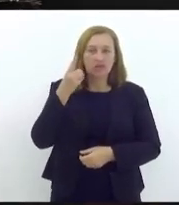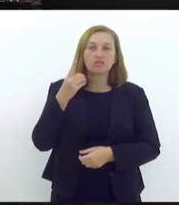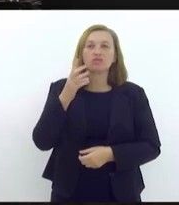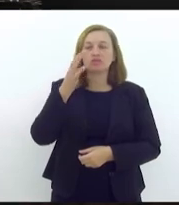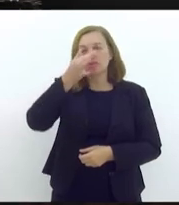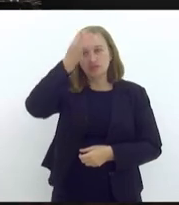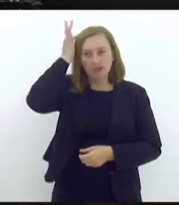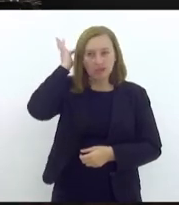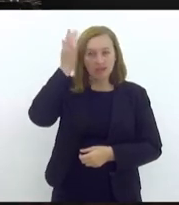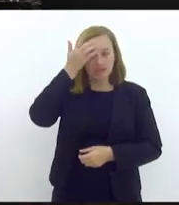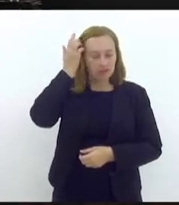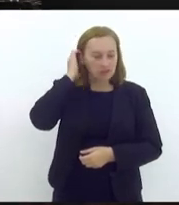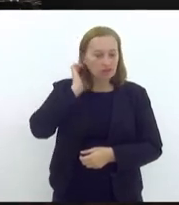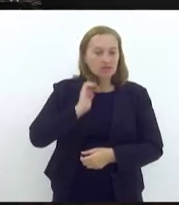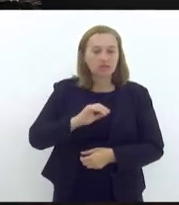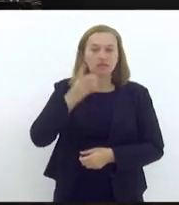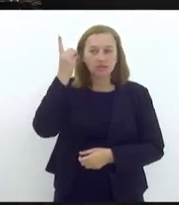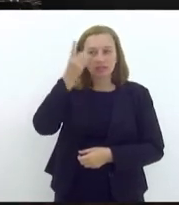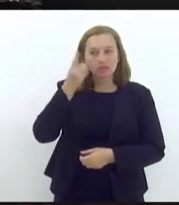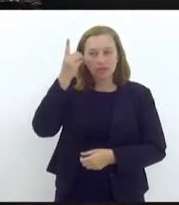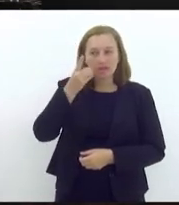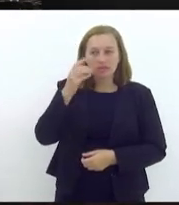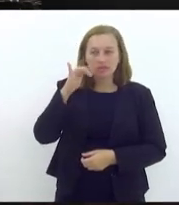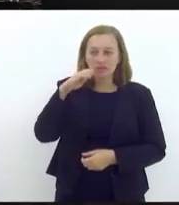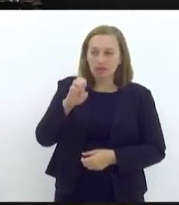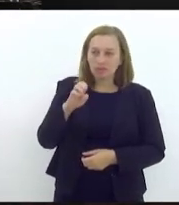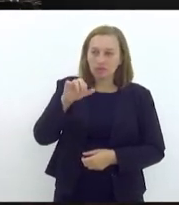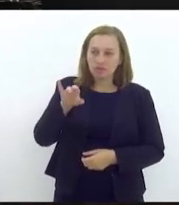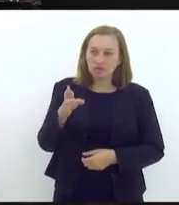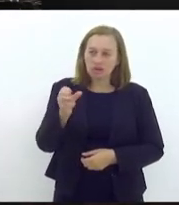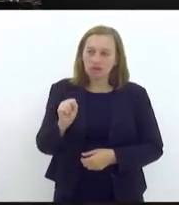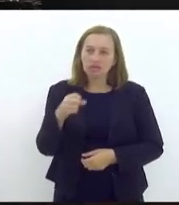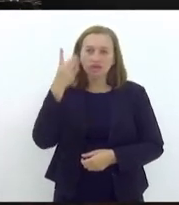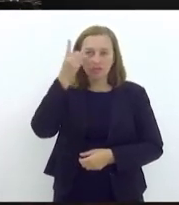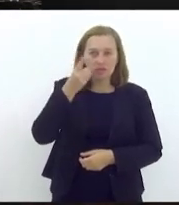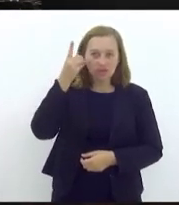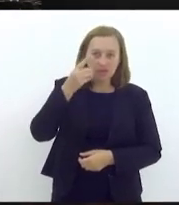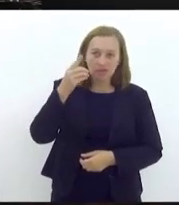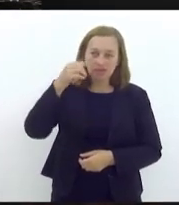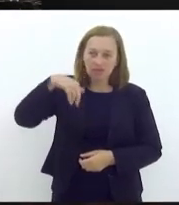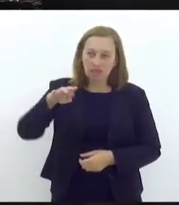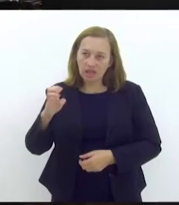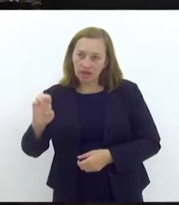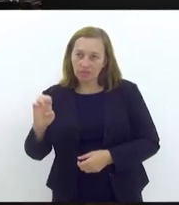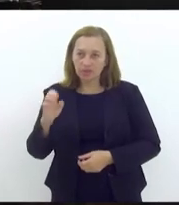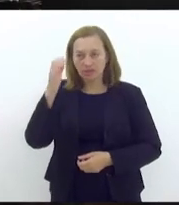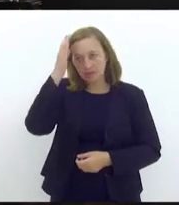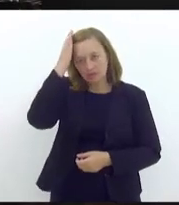Pacheco Deputado Felipe Soares deputado Guilherme